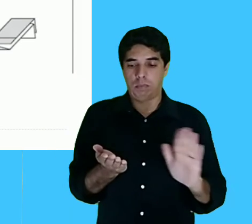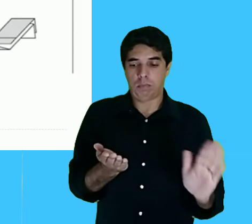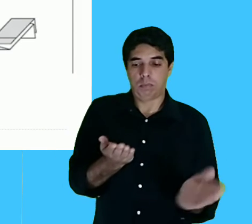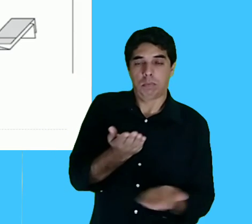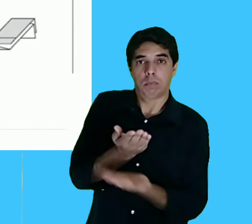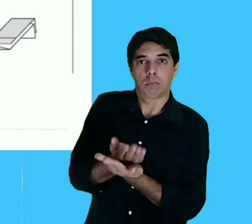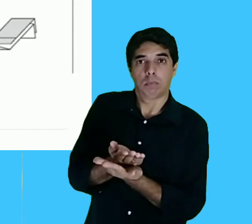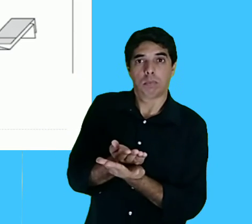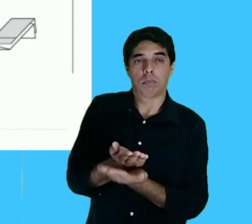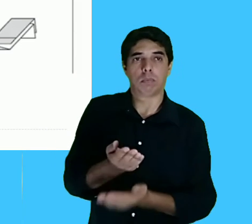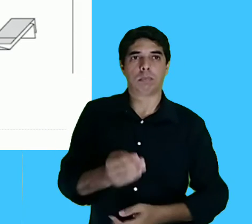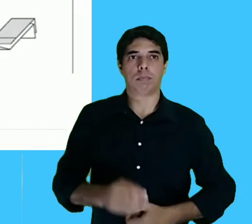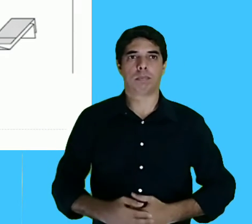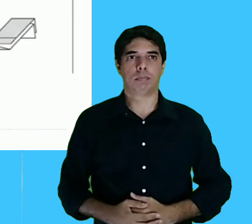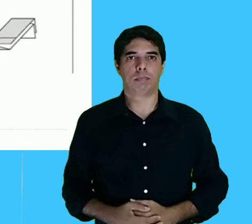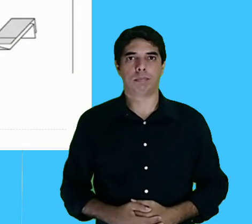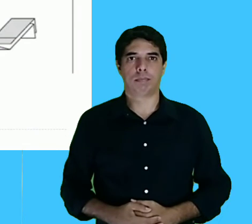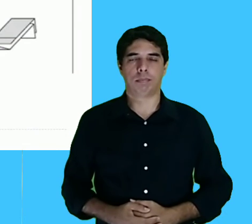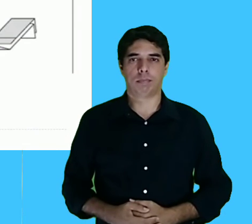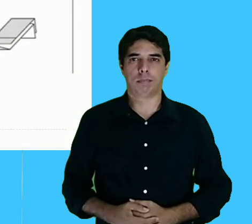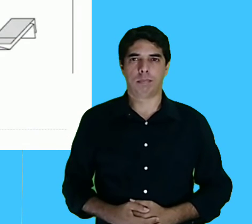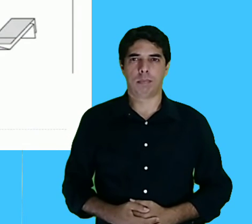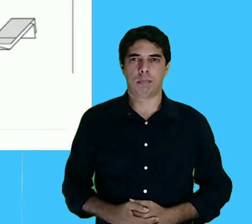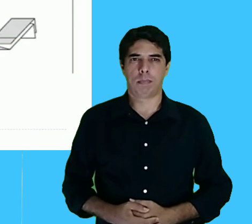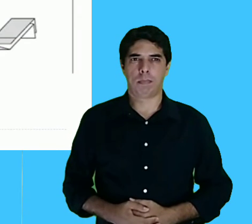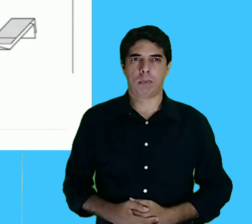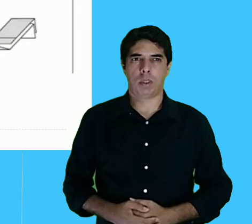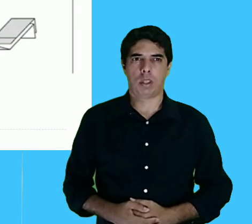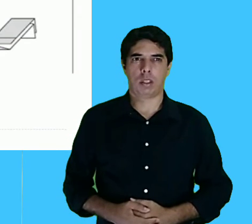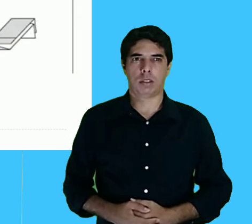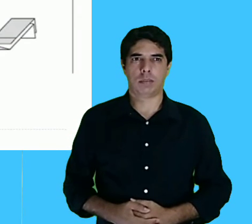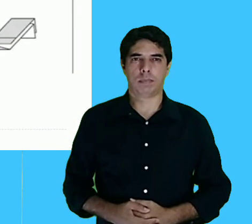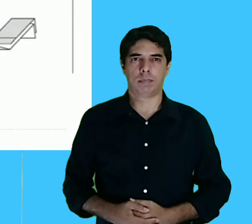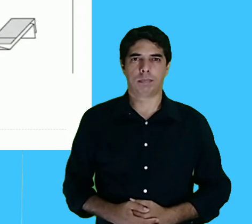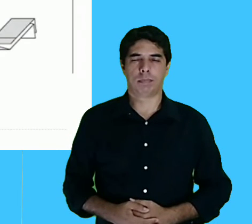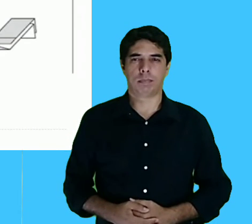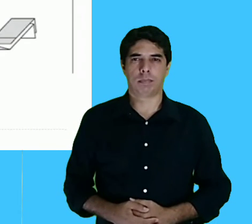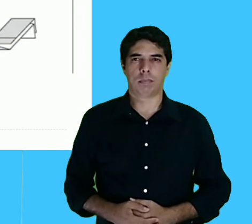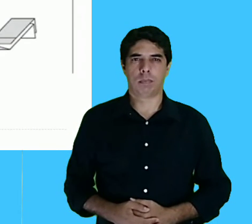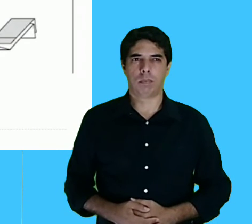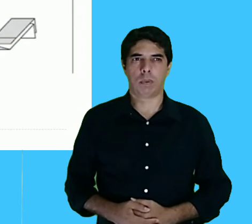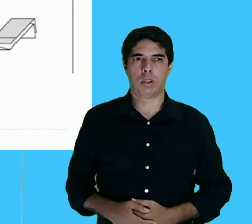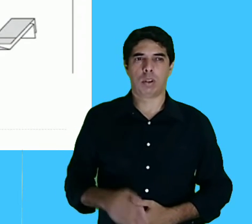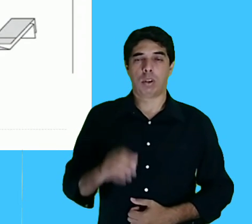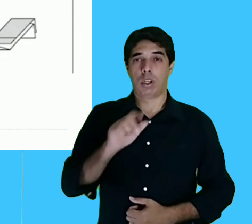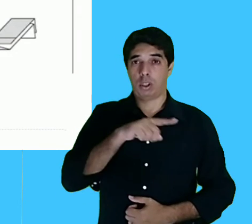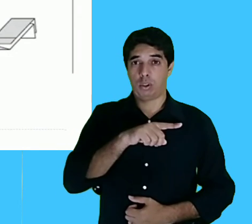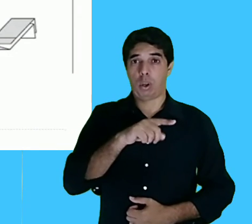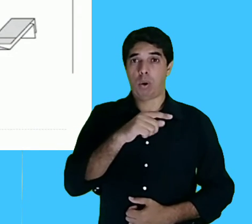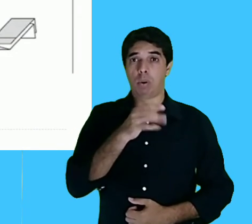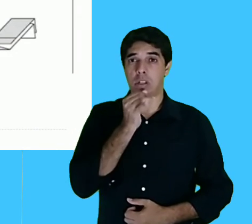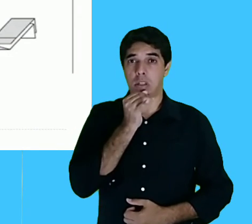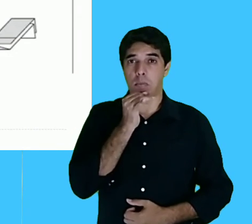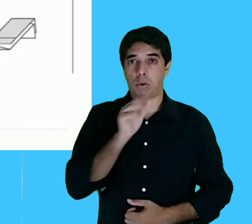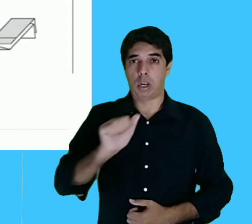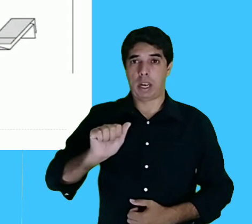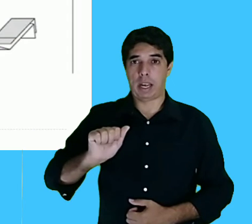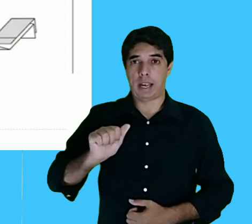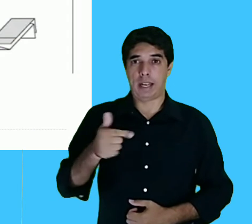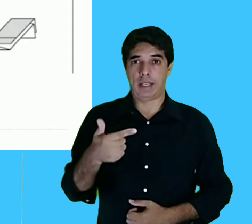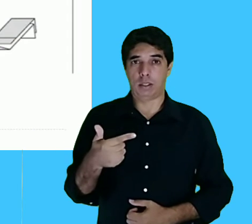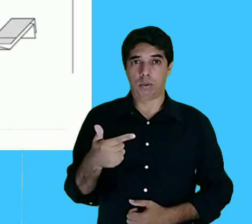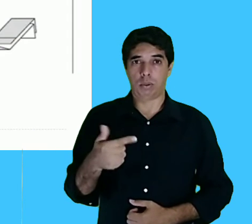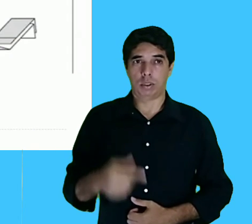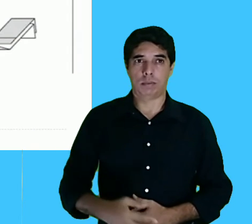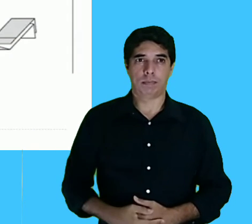vertical, as dobras horizontais elas são realizadas. Nos formatos A0, A1 e A2, esse canto